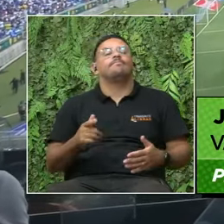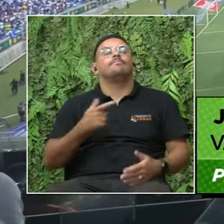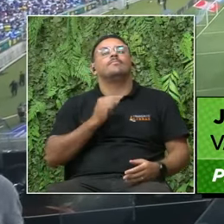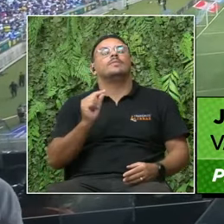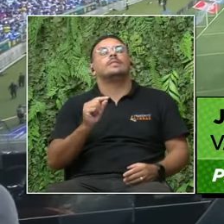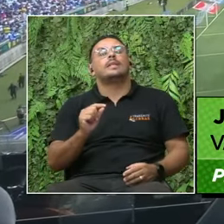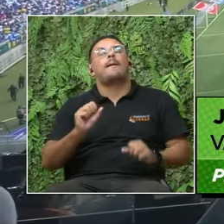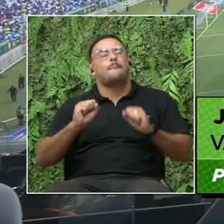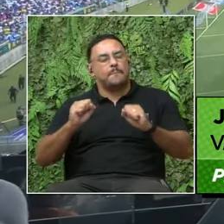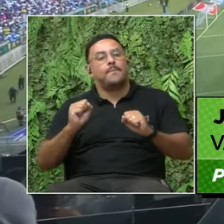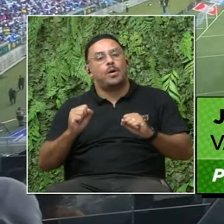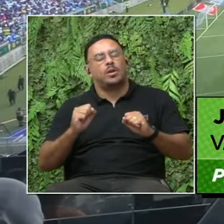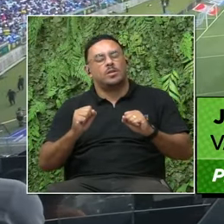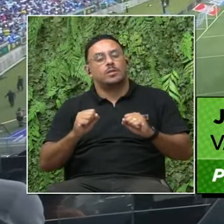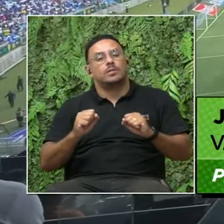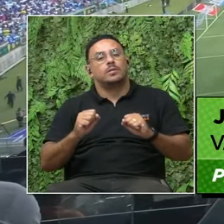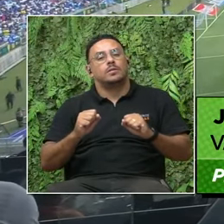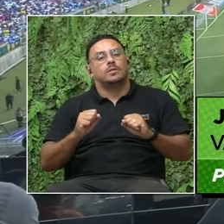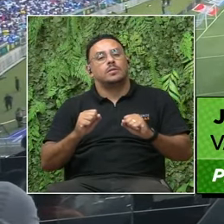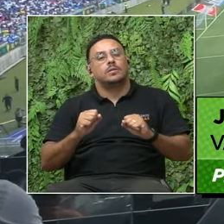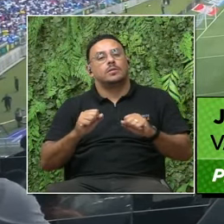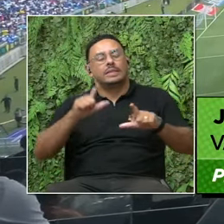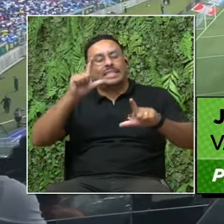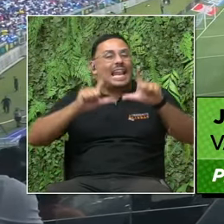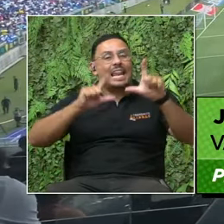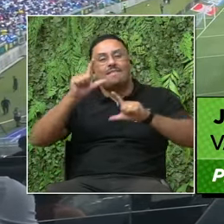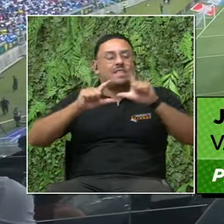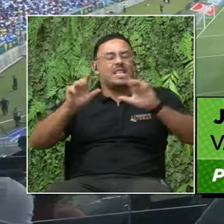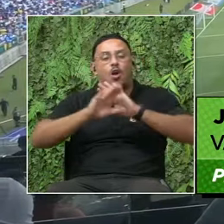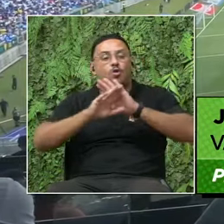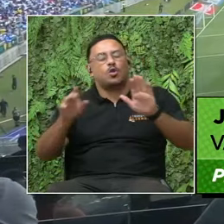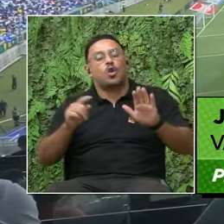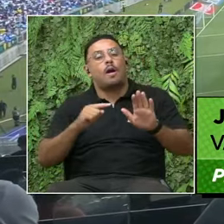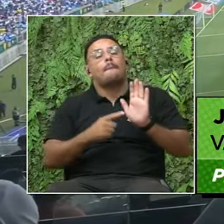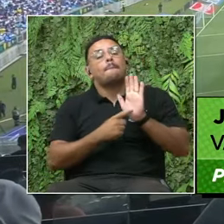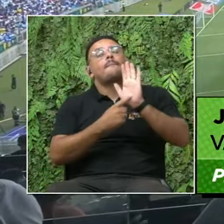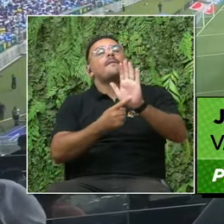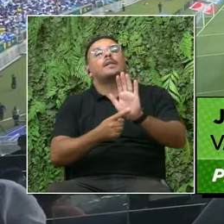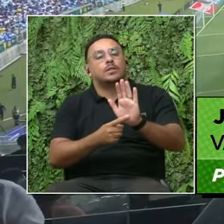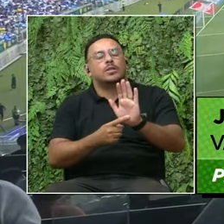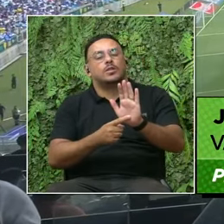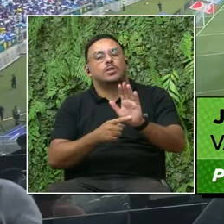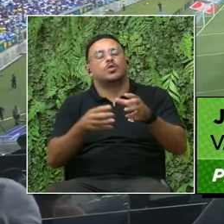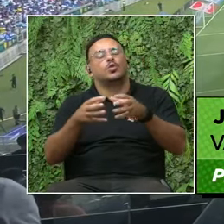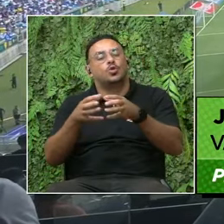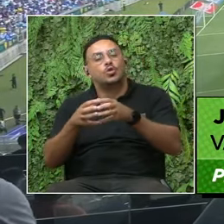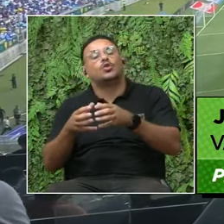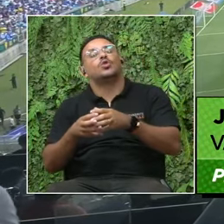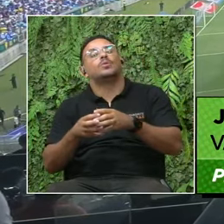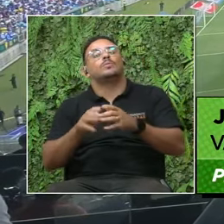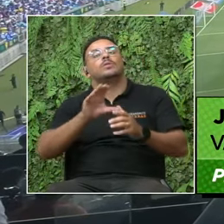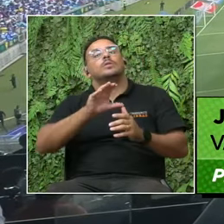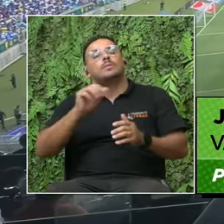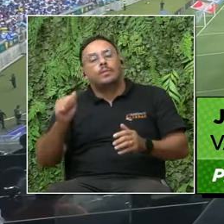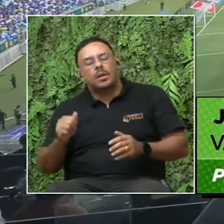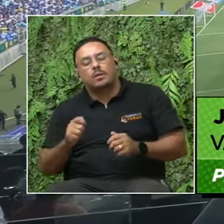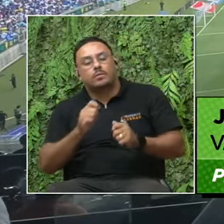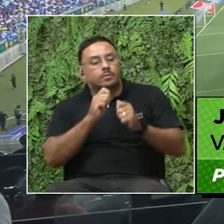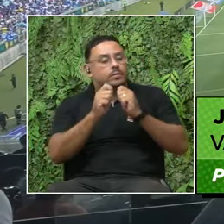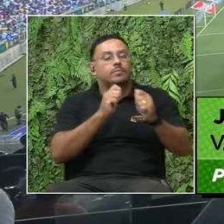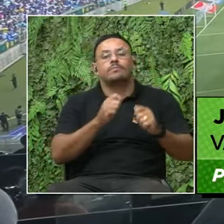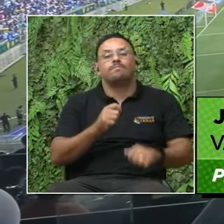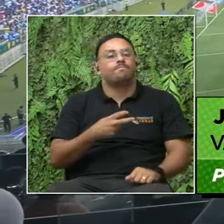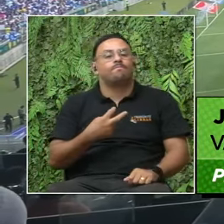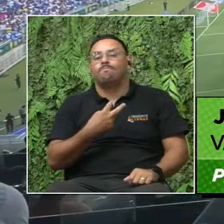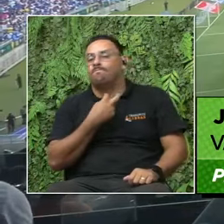dos direitos de transmissão poderá cobrir né a a festa do time campeão poderá conceder entrevista não é